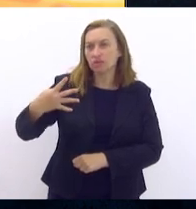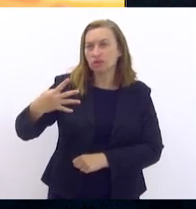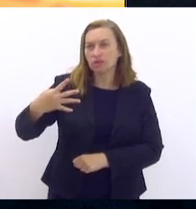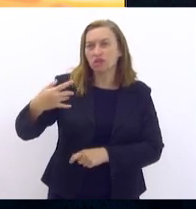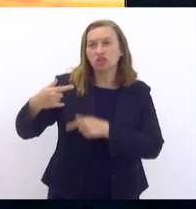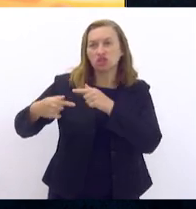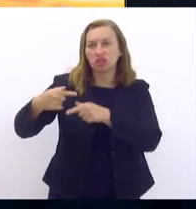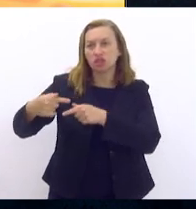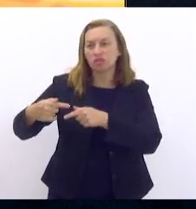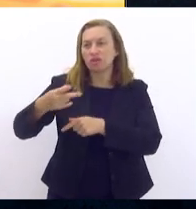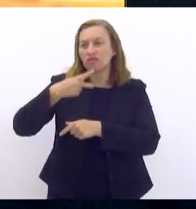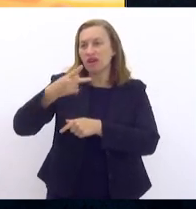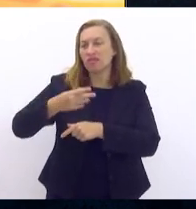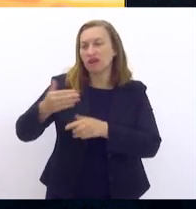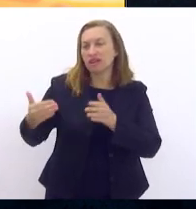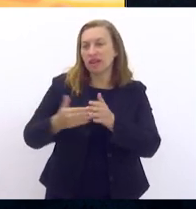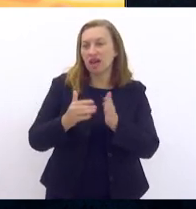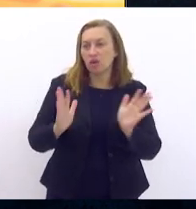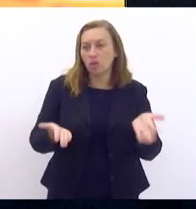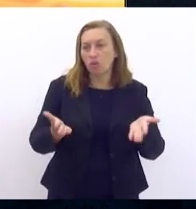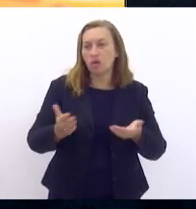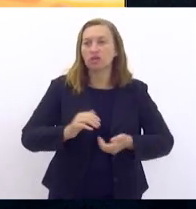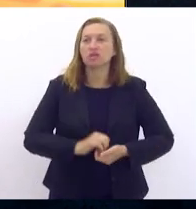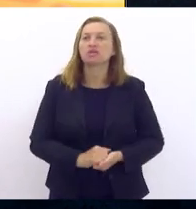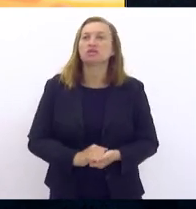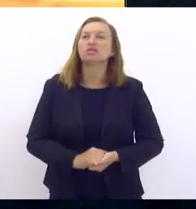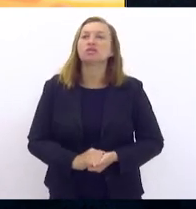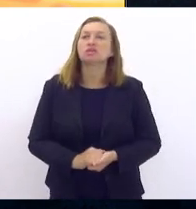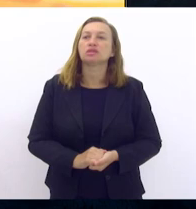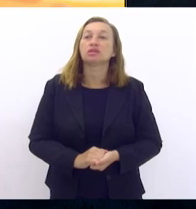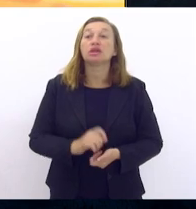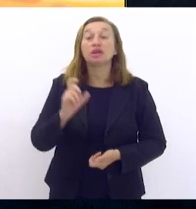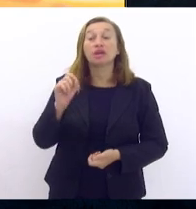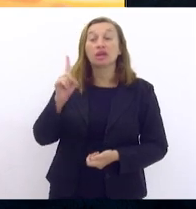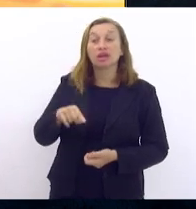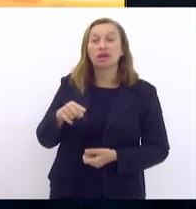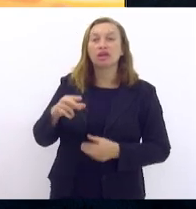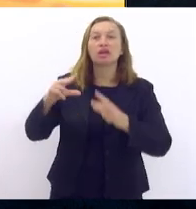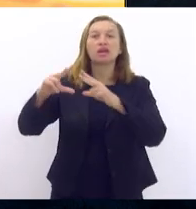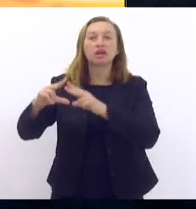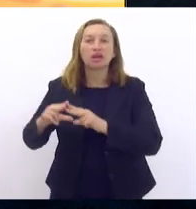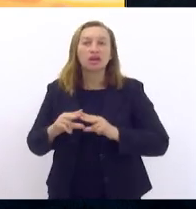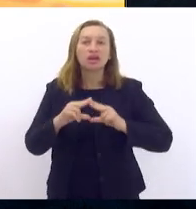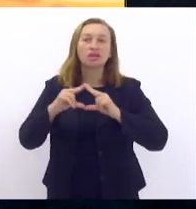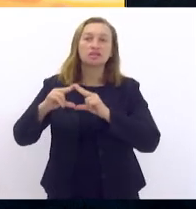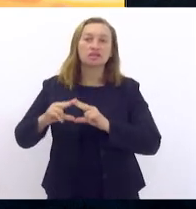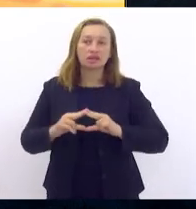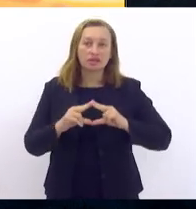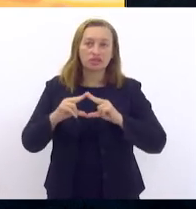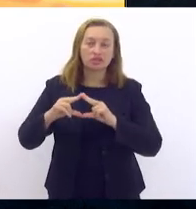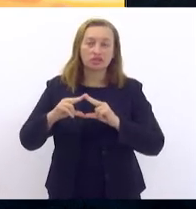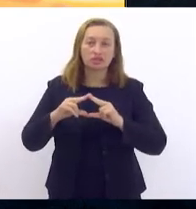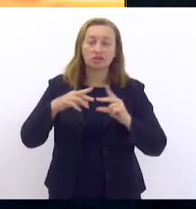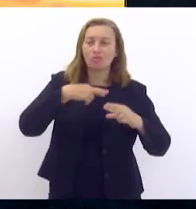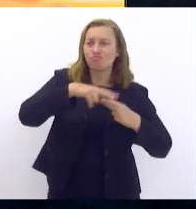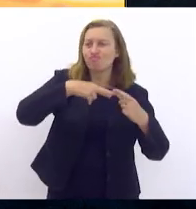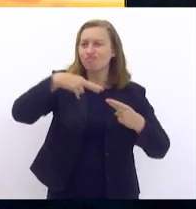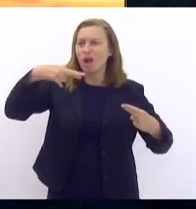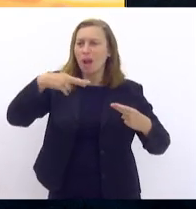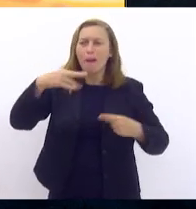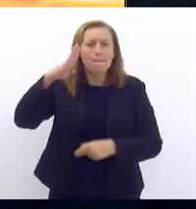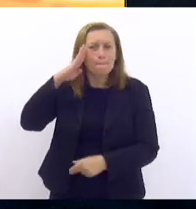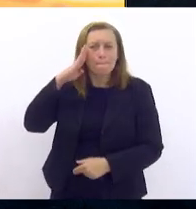falava até agora mas a indústria da quarta geração que a indústria da reciclagem que é o tema principal